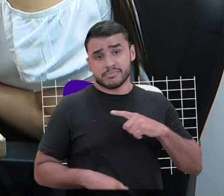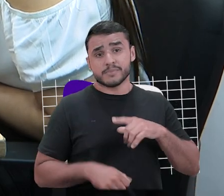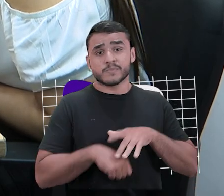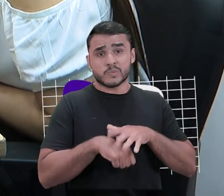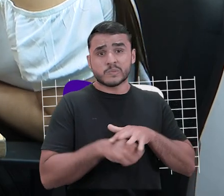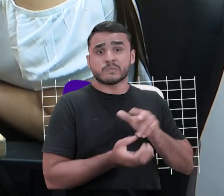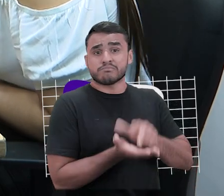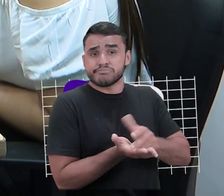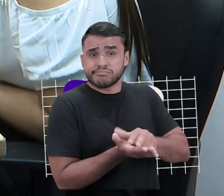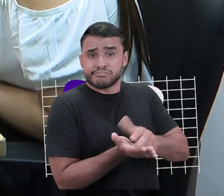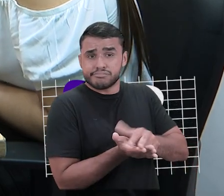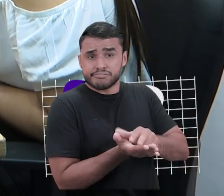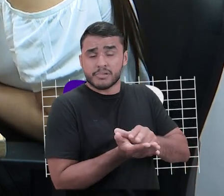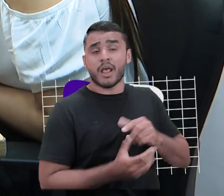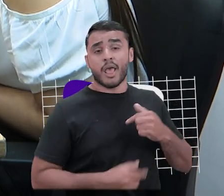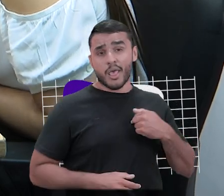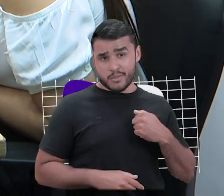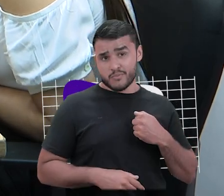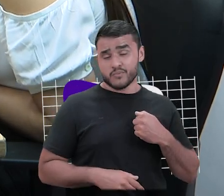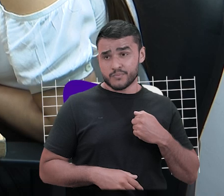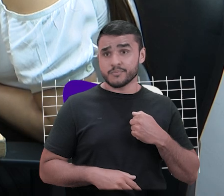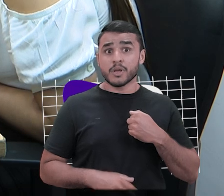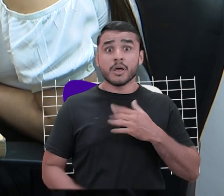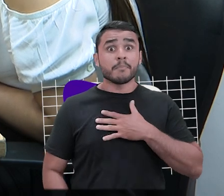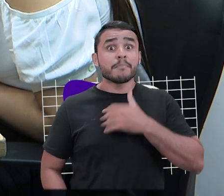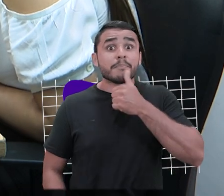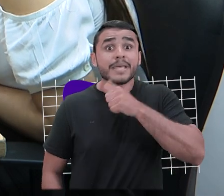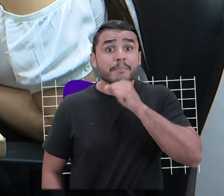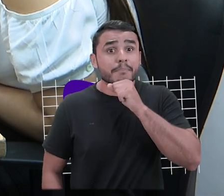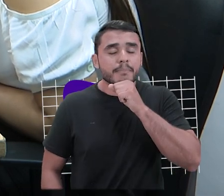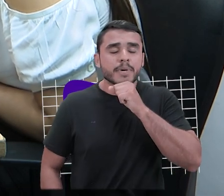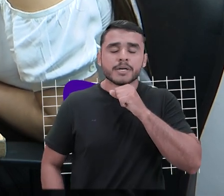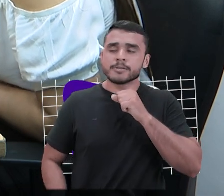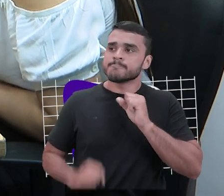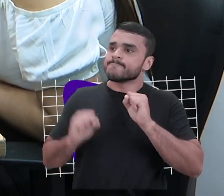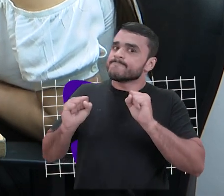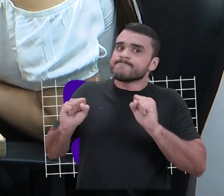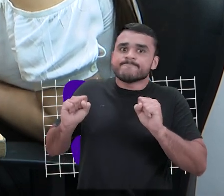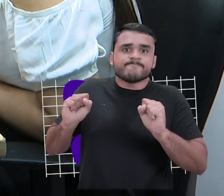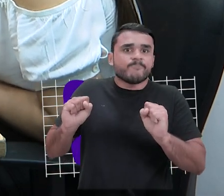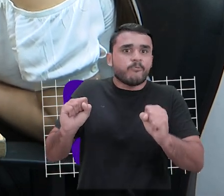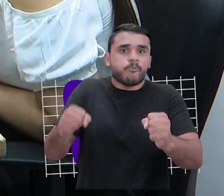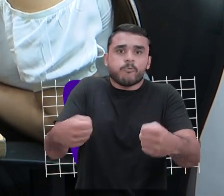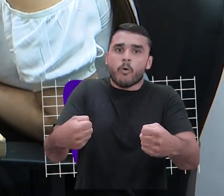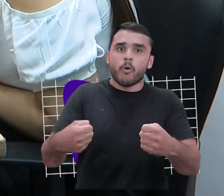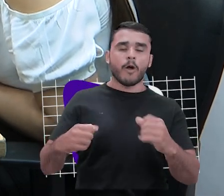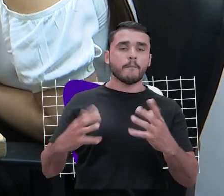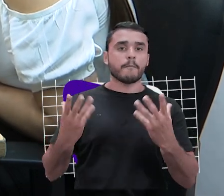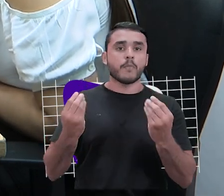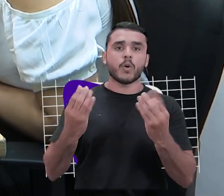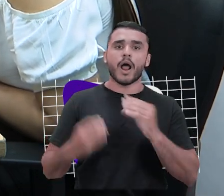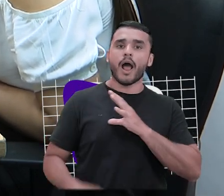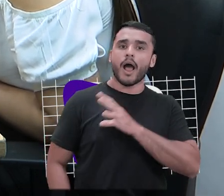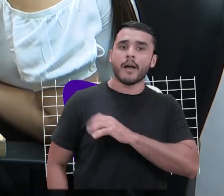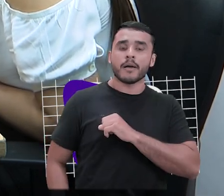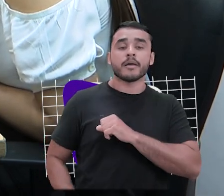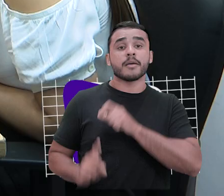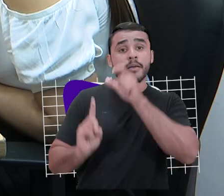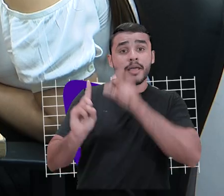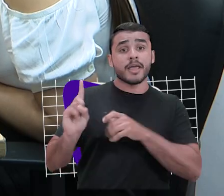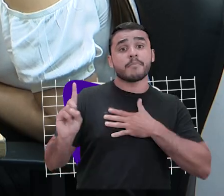entendeu? E minha mãe era só. A minha maior inspiração sobre ressignificação de amor é da minha